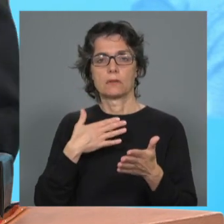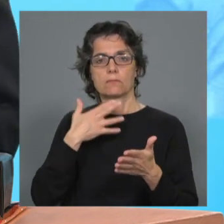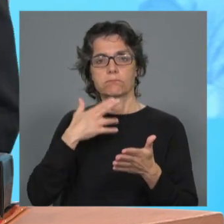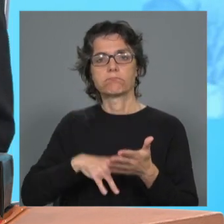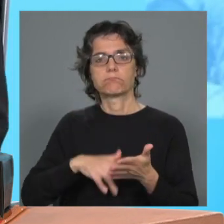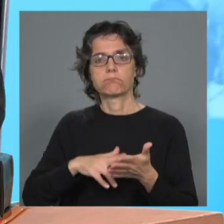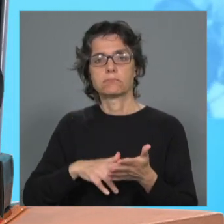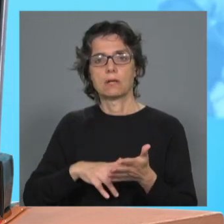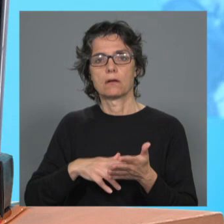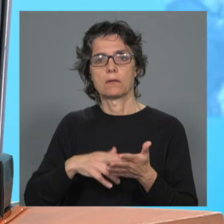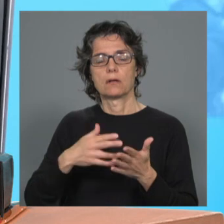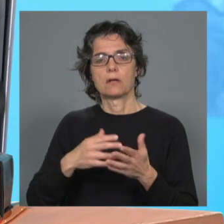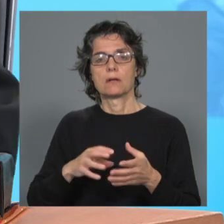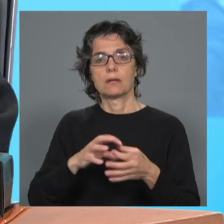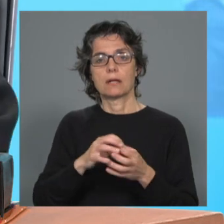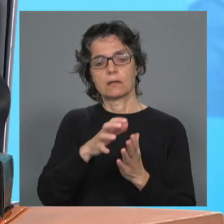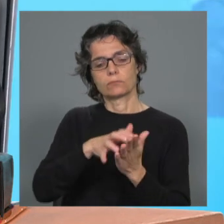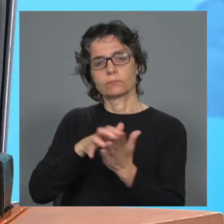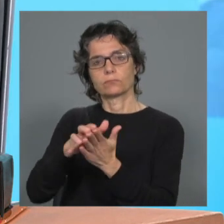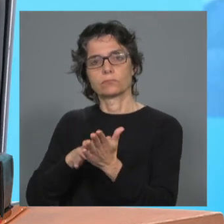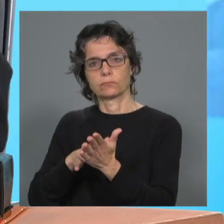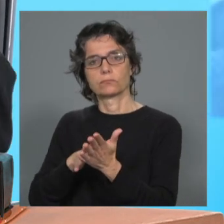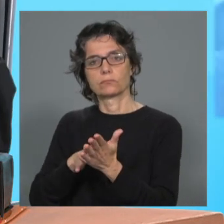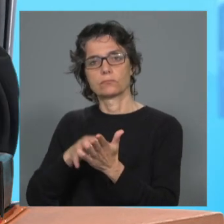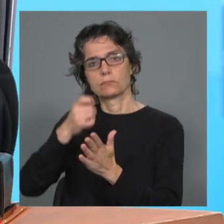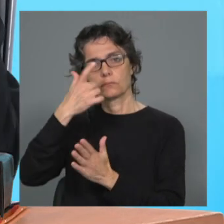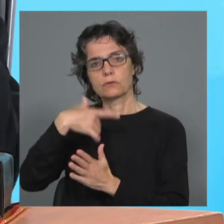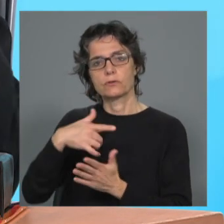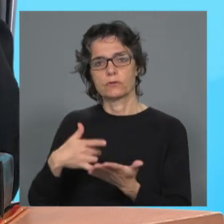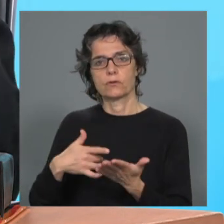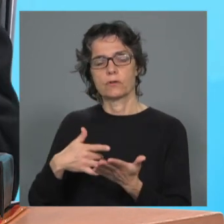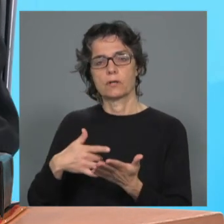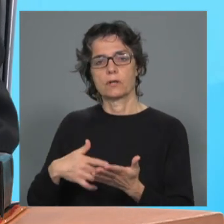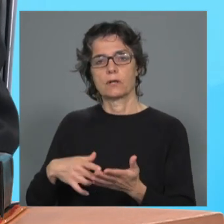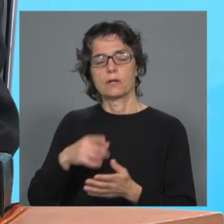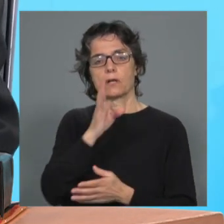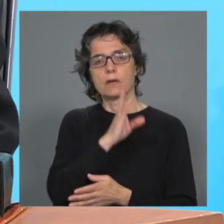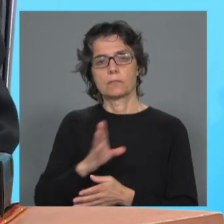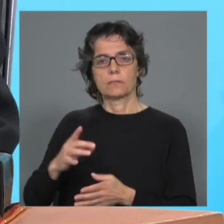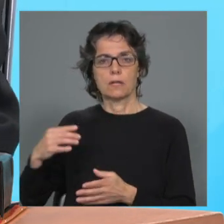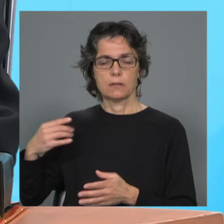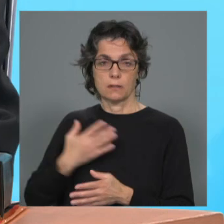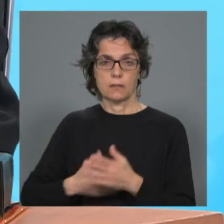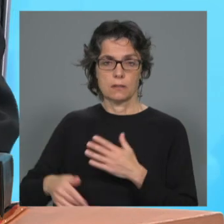de todas as narrativas ligadas à tradição do apóstolo São